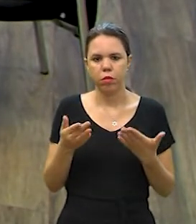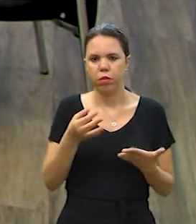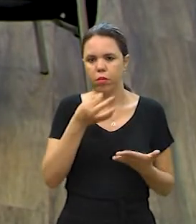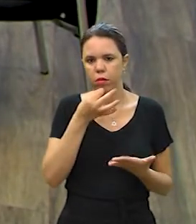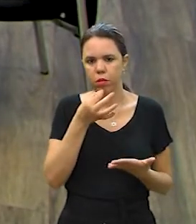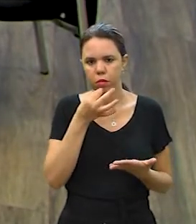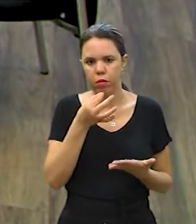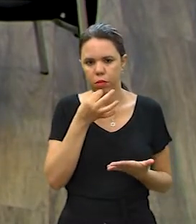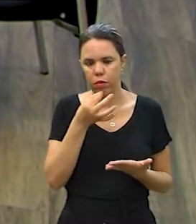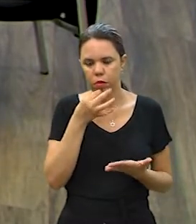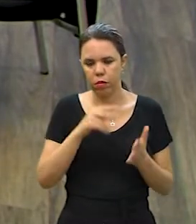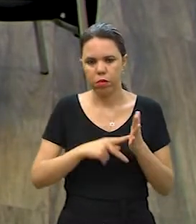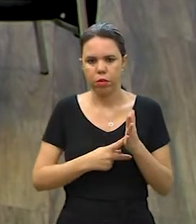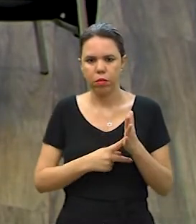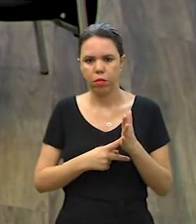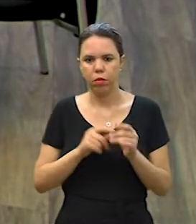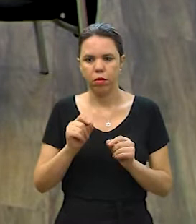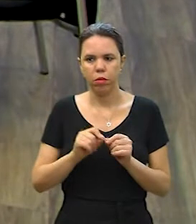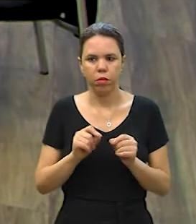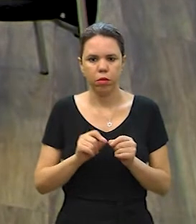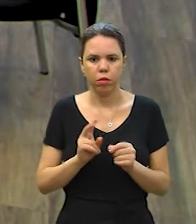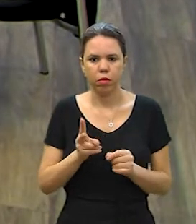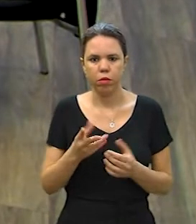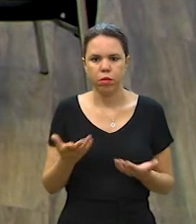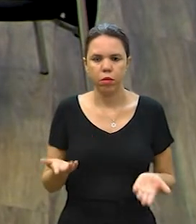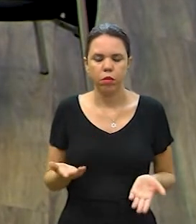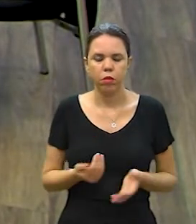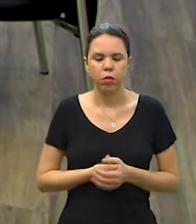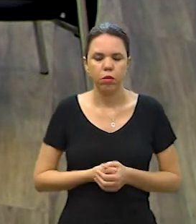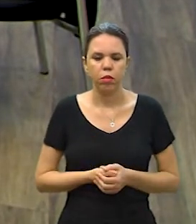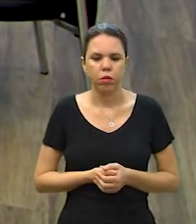do sindicato, do que deve permanecer e